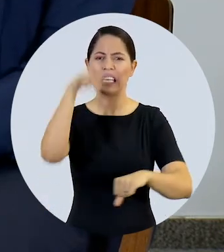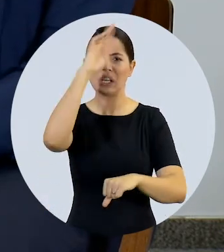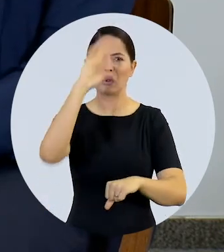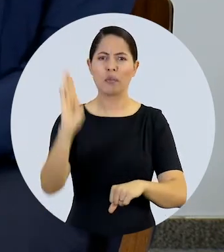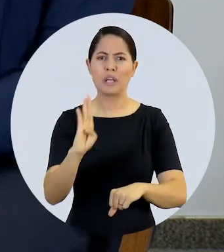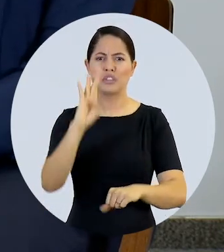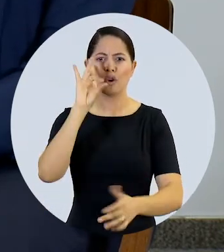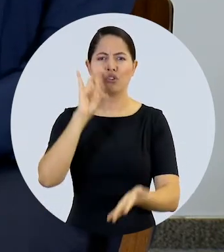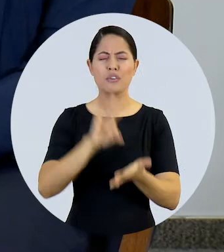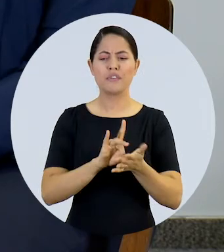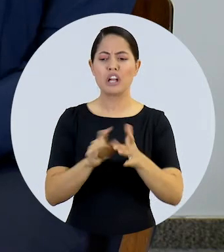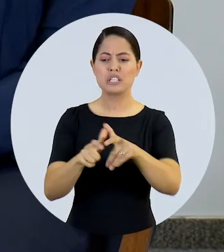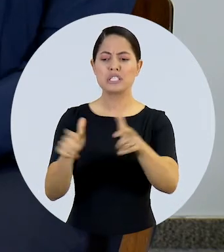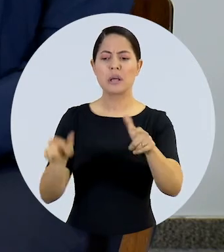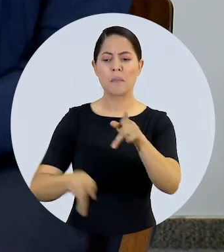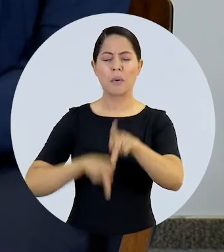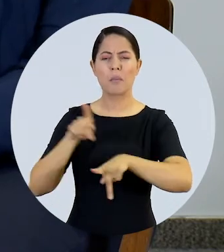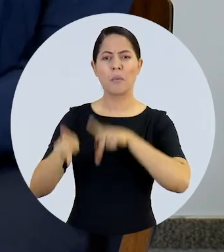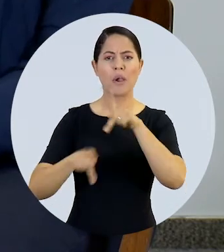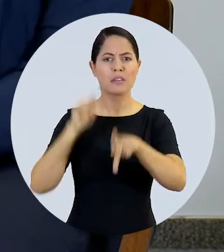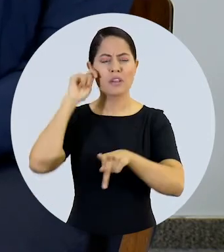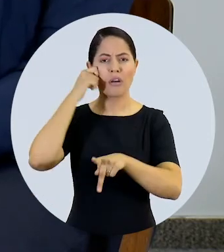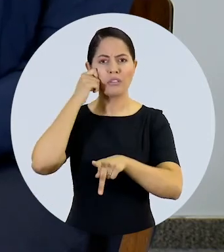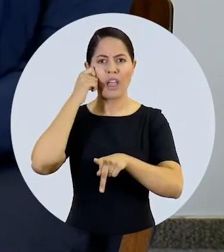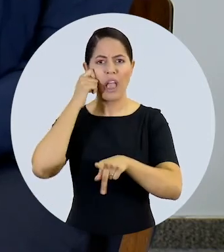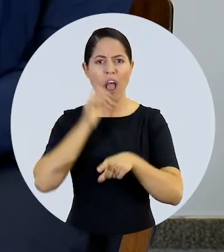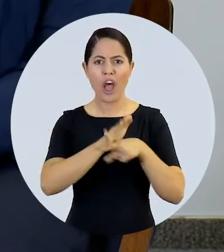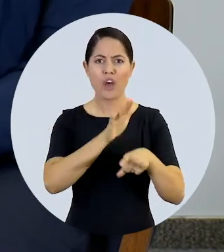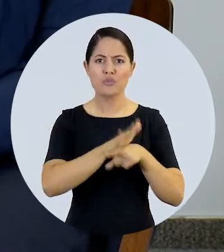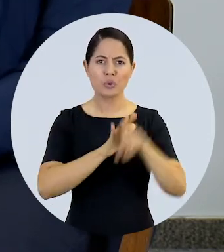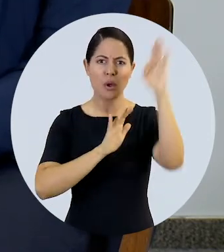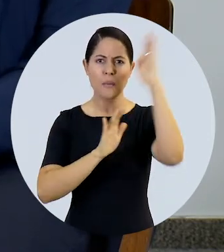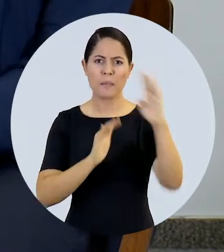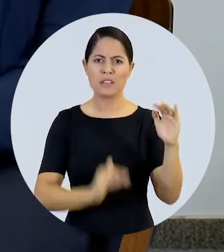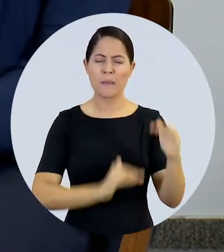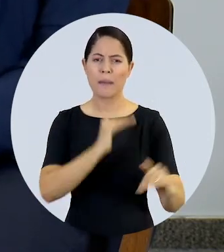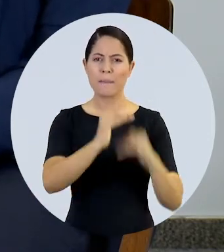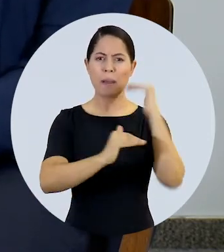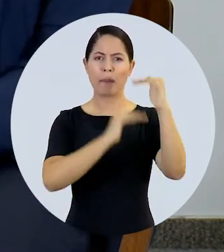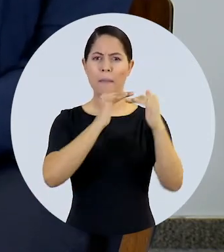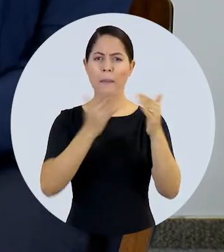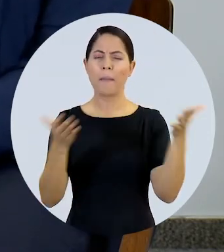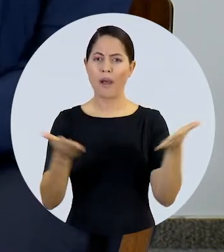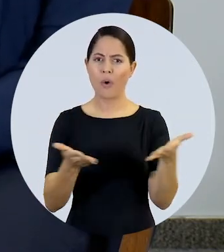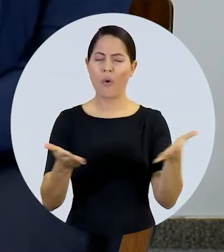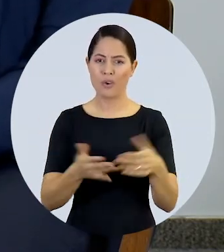não reconhece o que foi que essa maioria produziu de riqueza para essa nação,